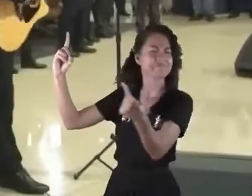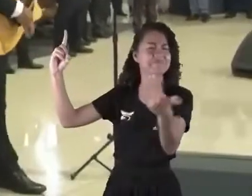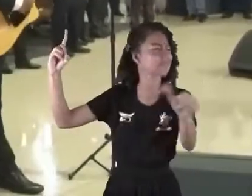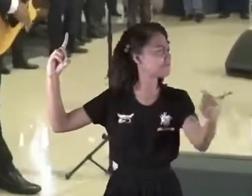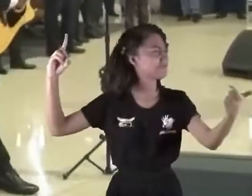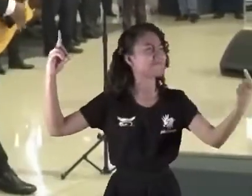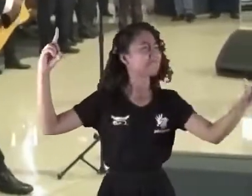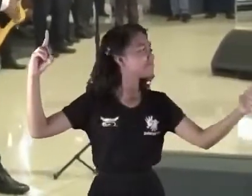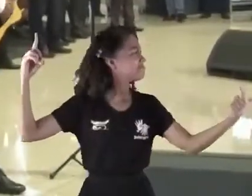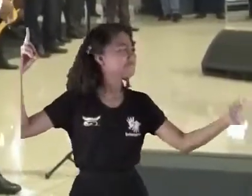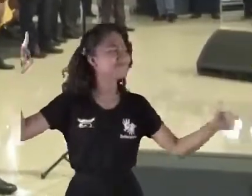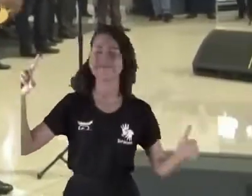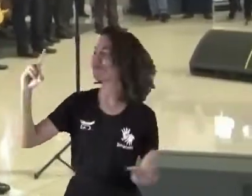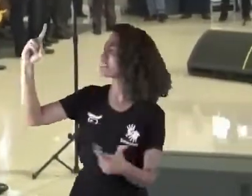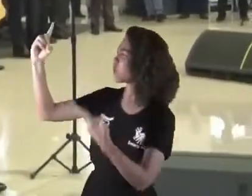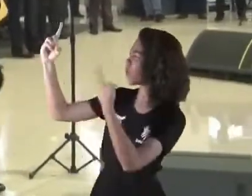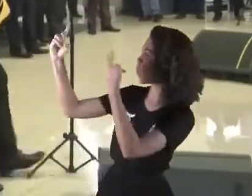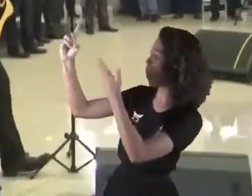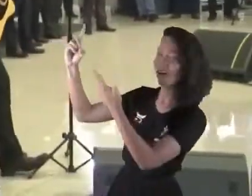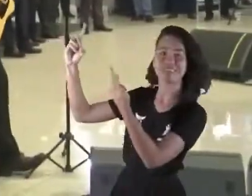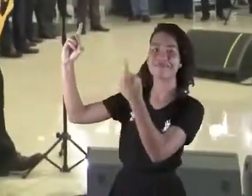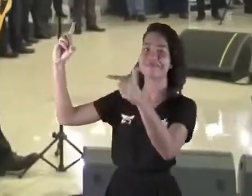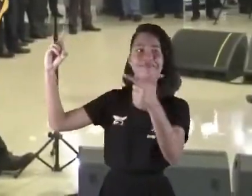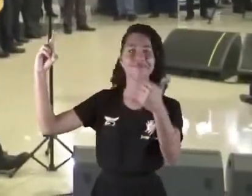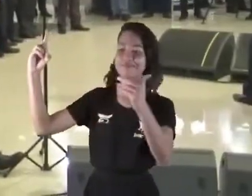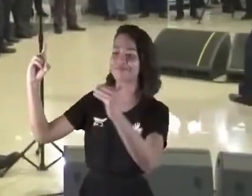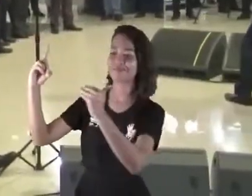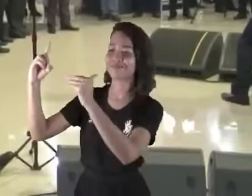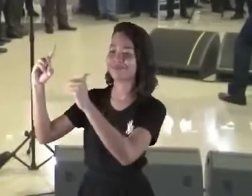Vem. Jeová. Não.